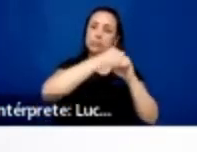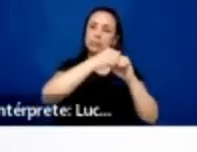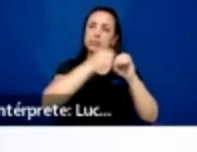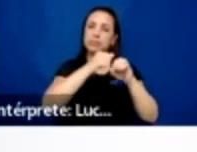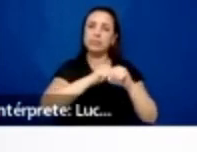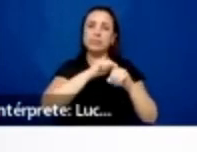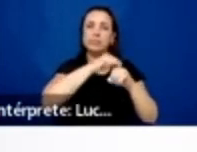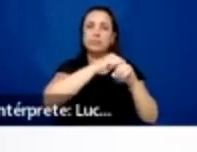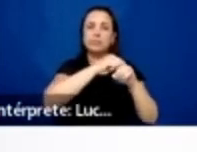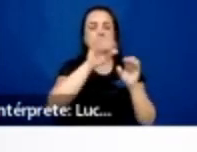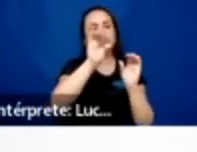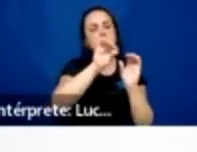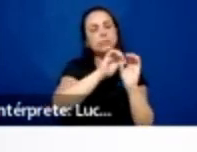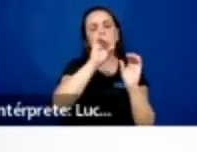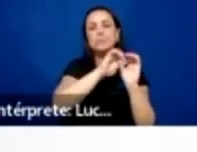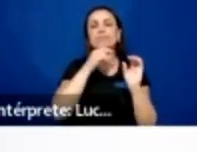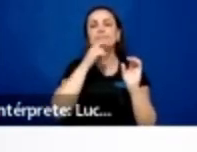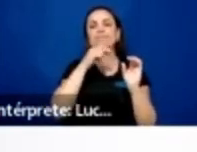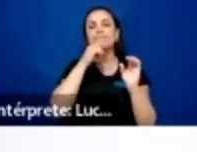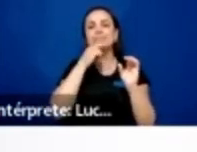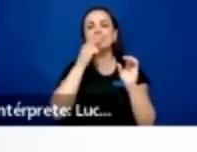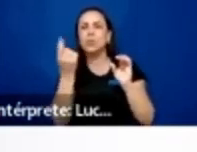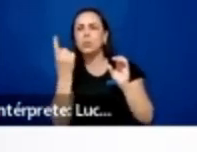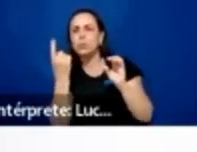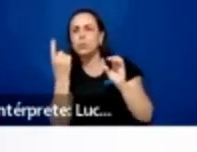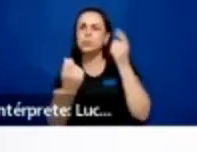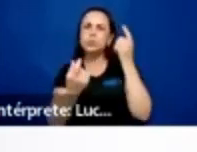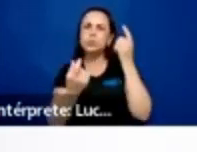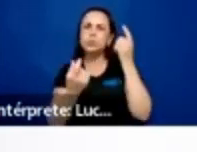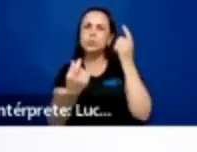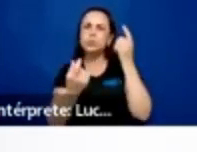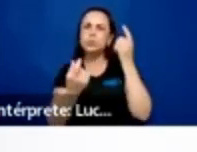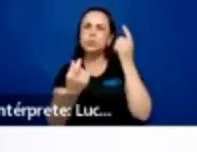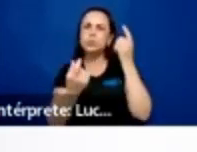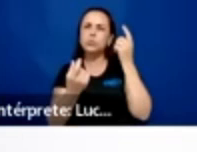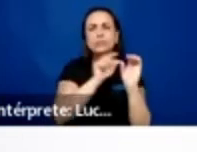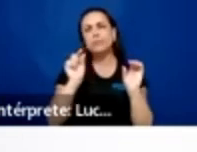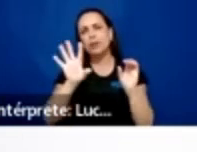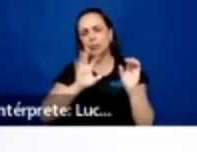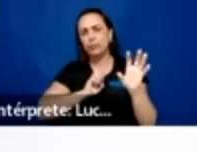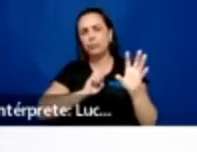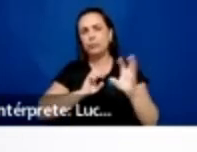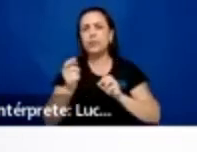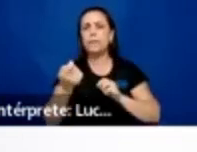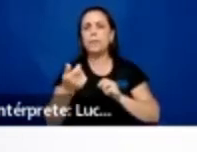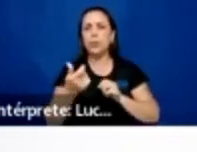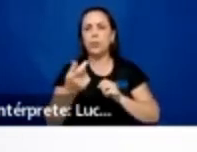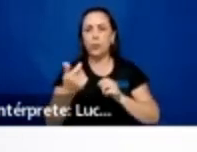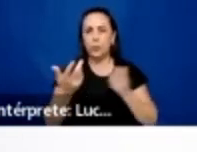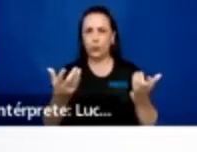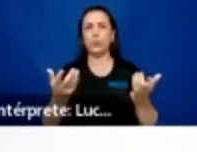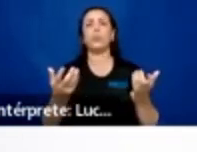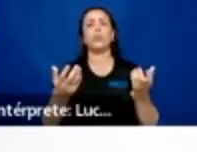a penetração das moléculas e dos poros da membrana, promovendo assim uma hidratação parcial das moléculas. Água que não